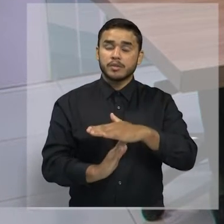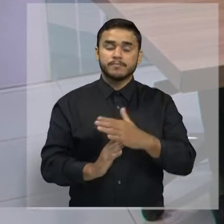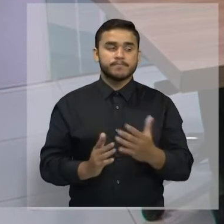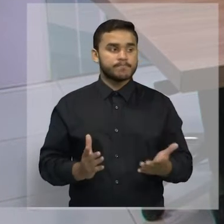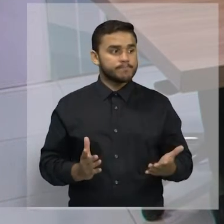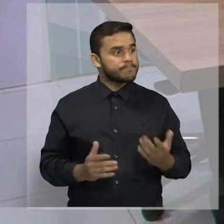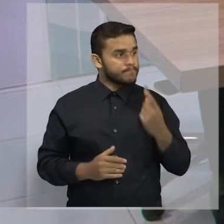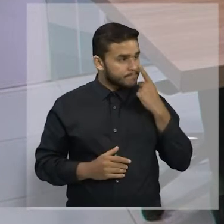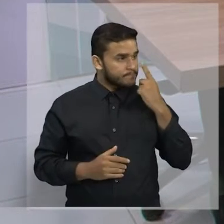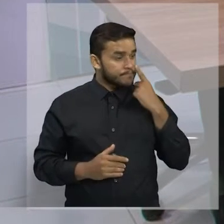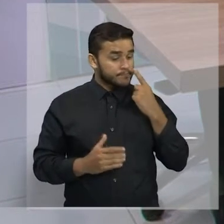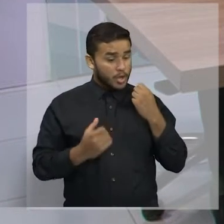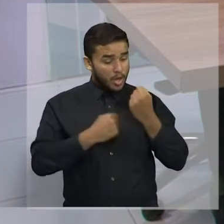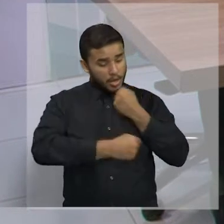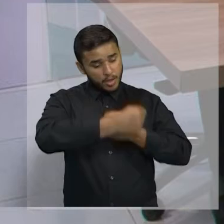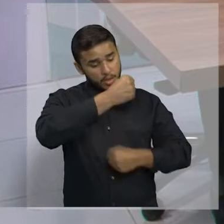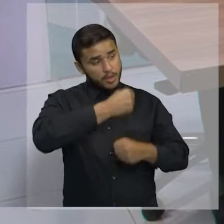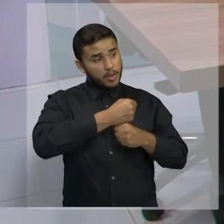em 2018.